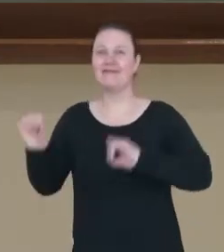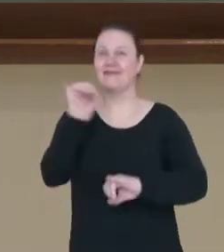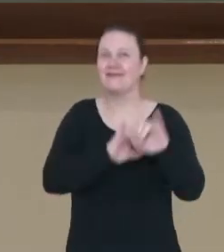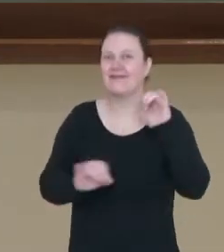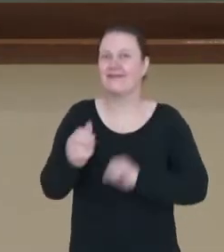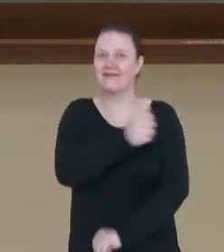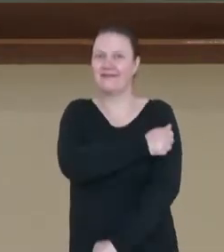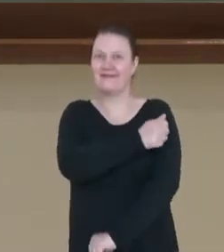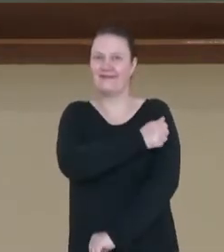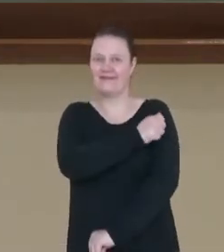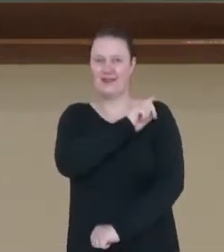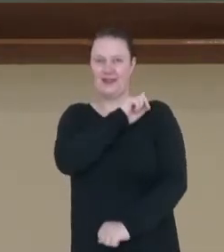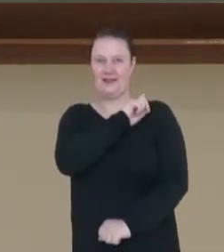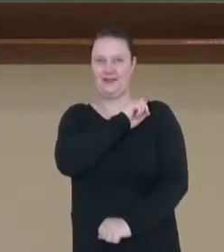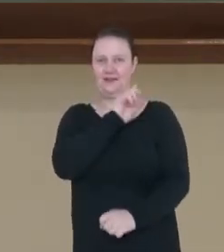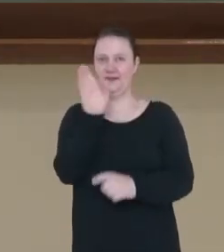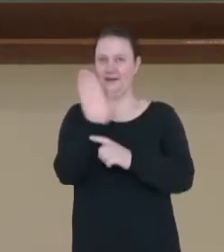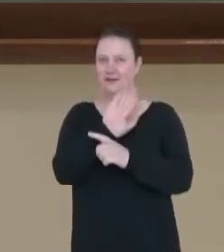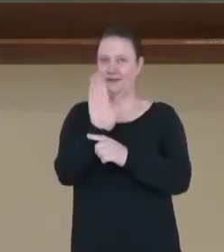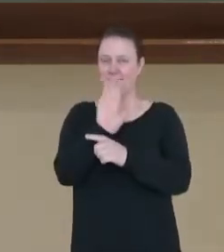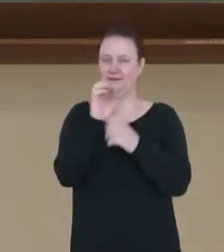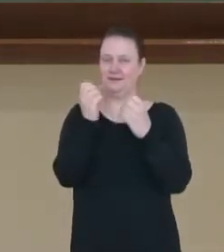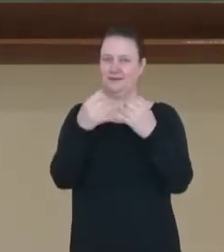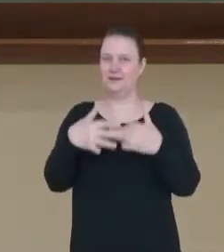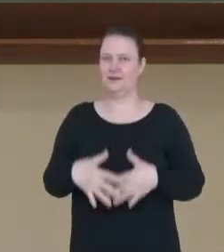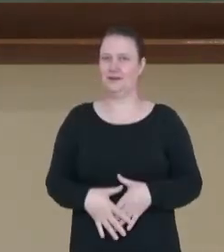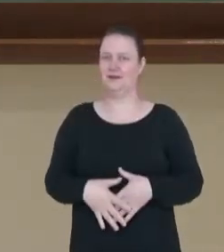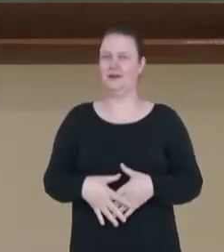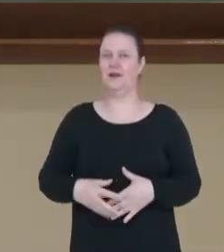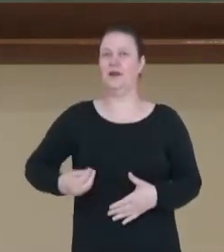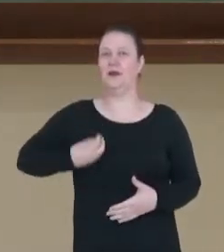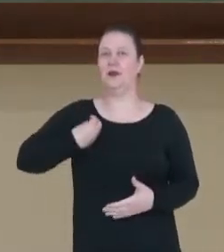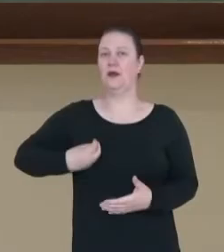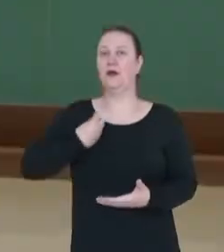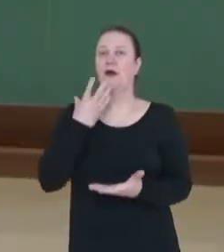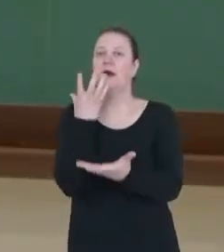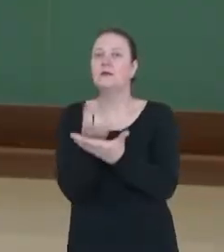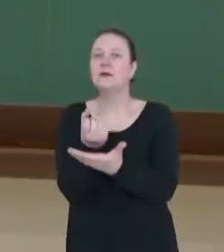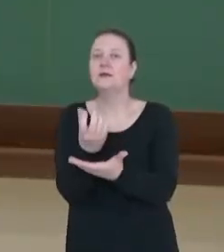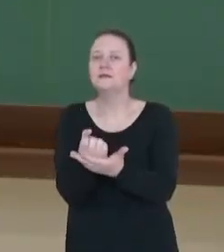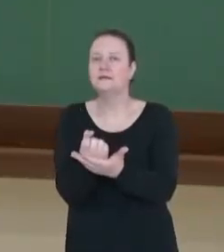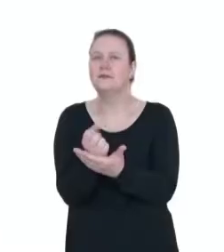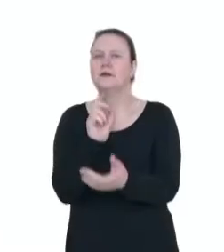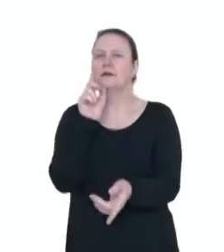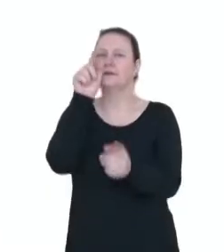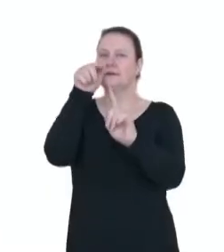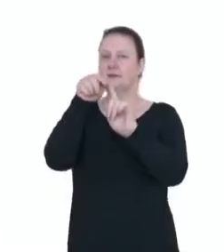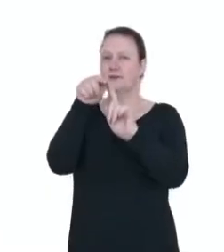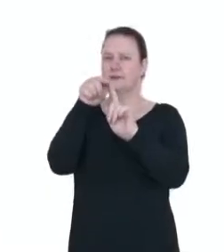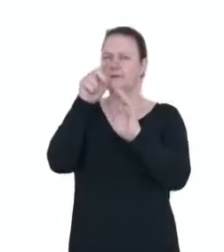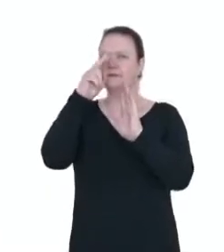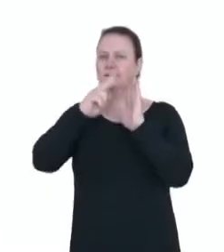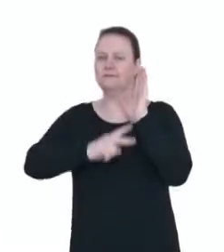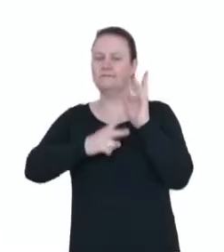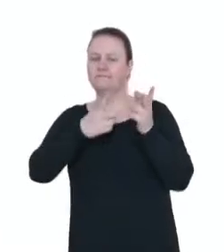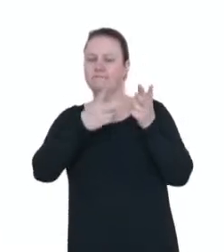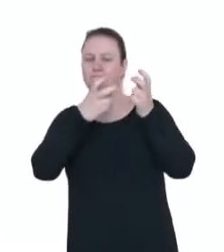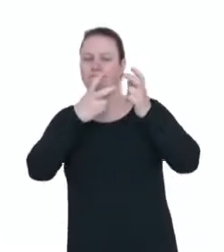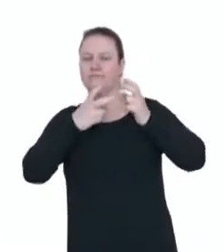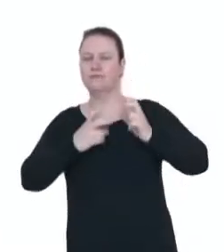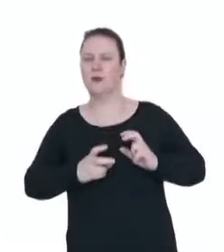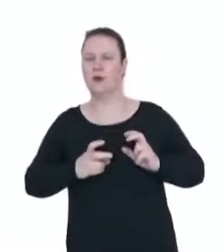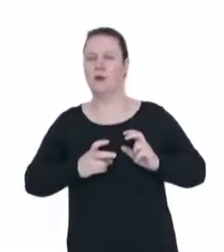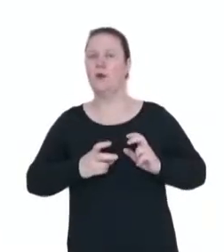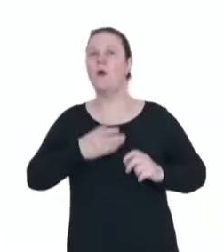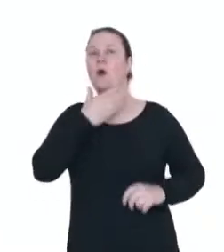Olá, estudantes da primeira série. Nesse vídeo vamos falar sobre biografia. Objetivos: ler e interpretar a biografia de